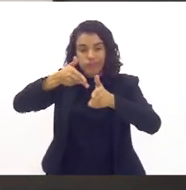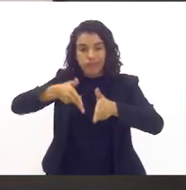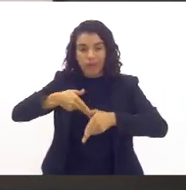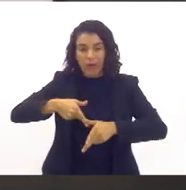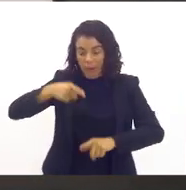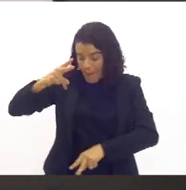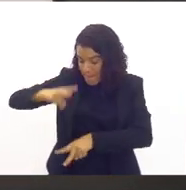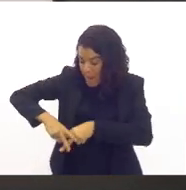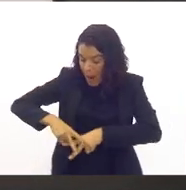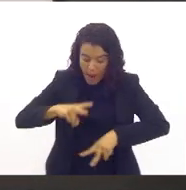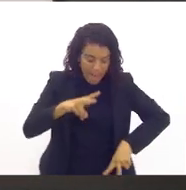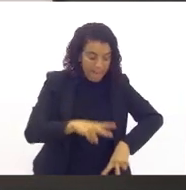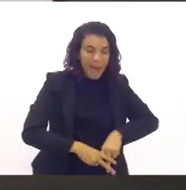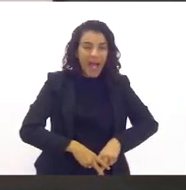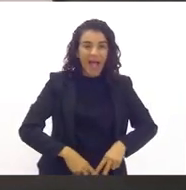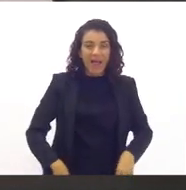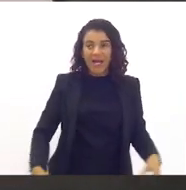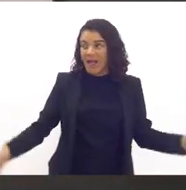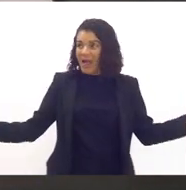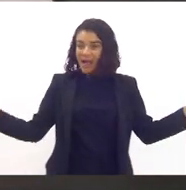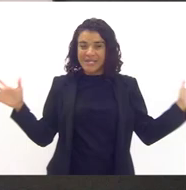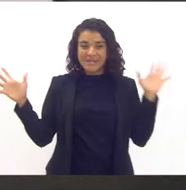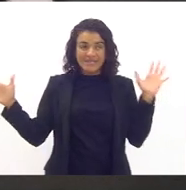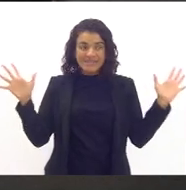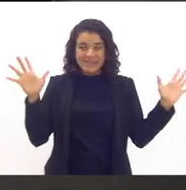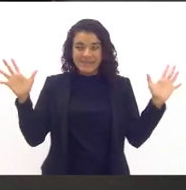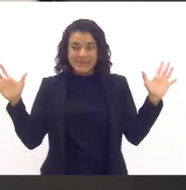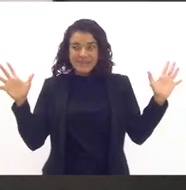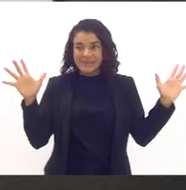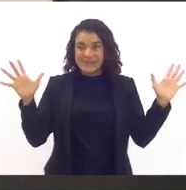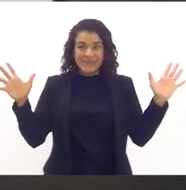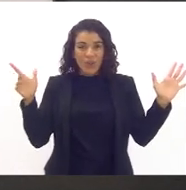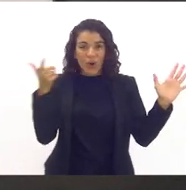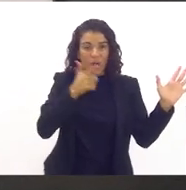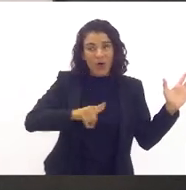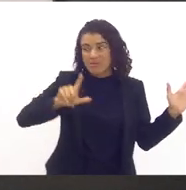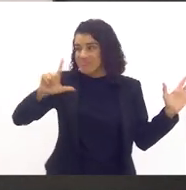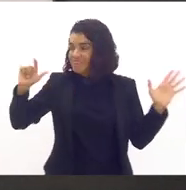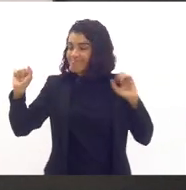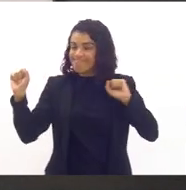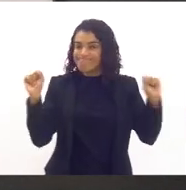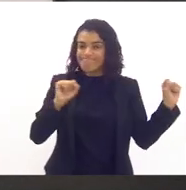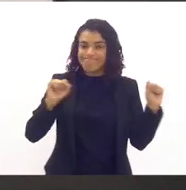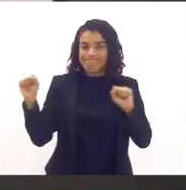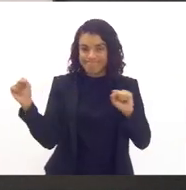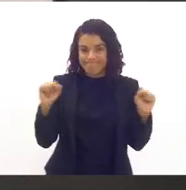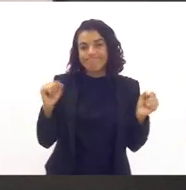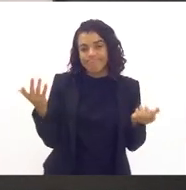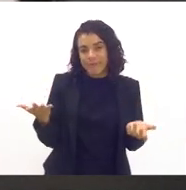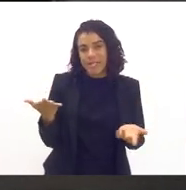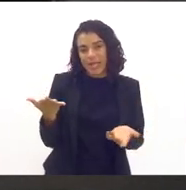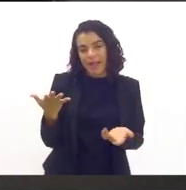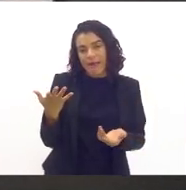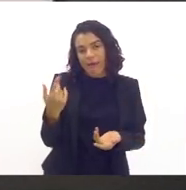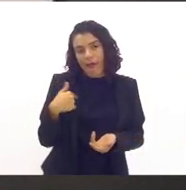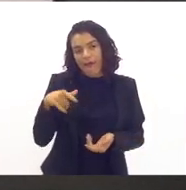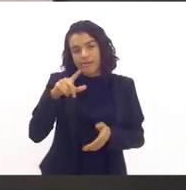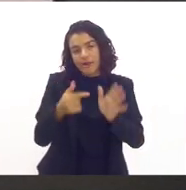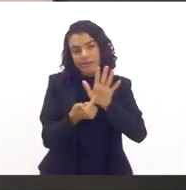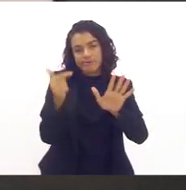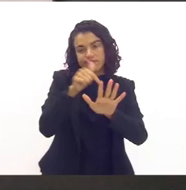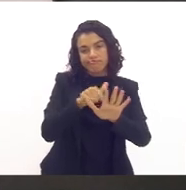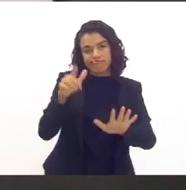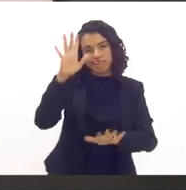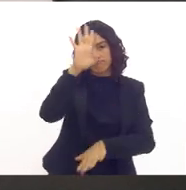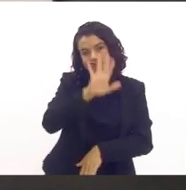trilho. É mais ou menos o que a gente está nesse momento. Figura de imagem que eu faço do Estado do Rio de